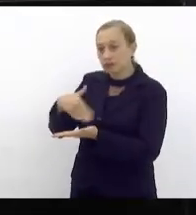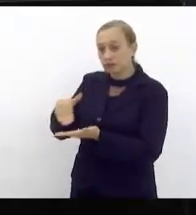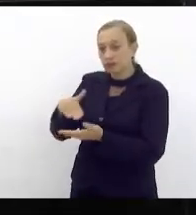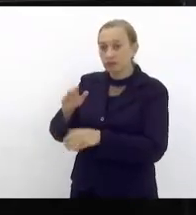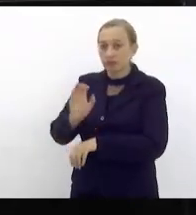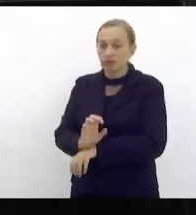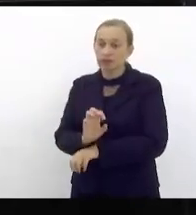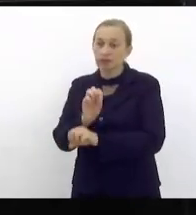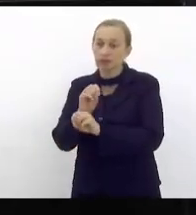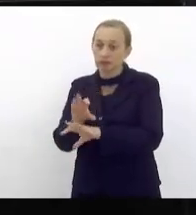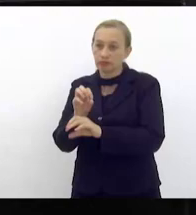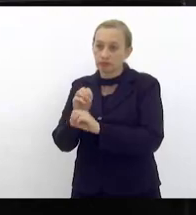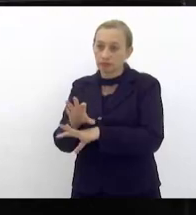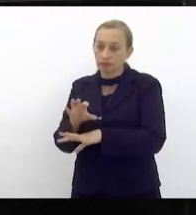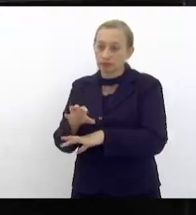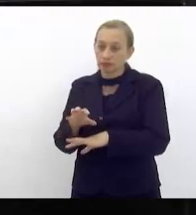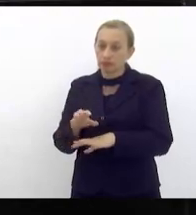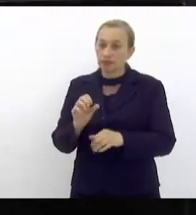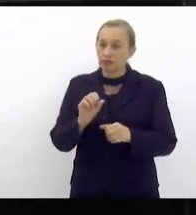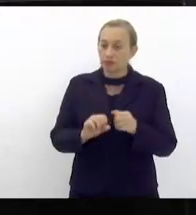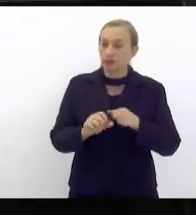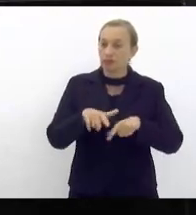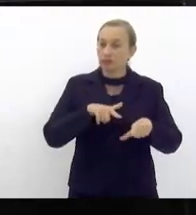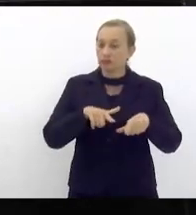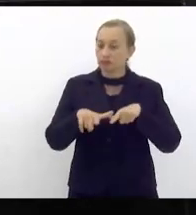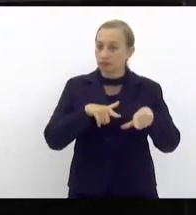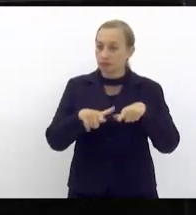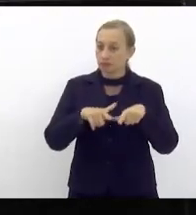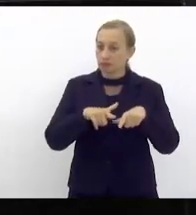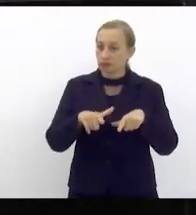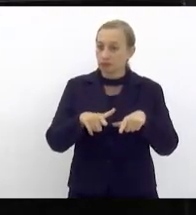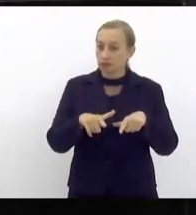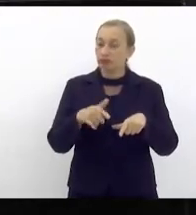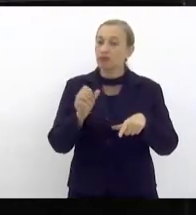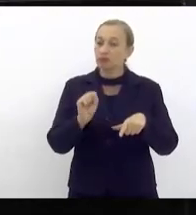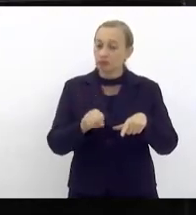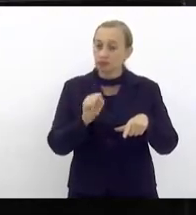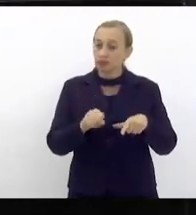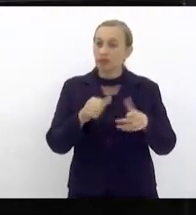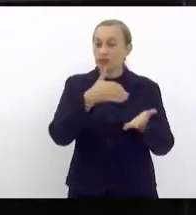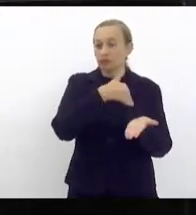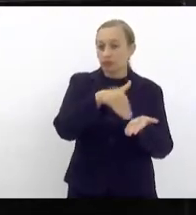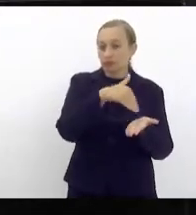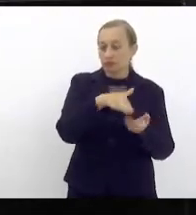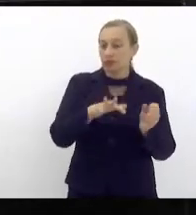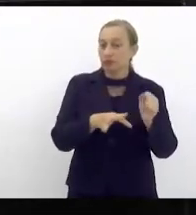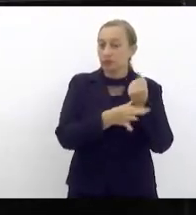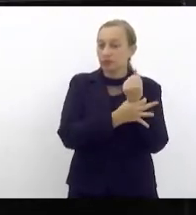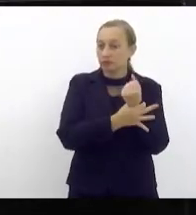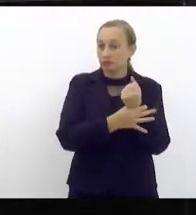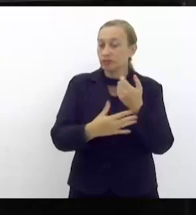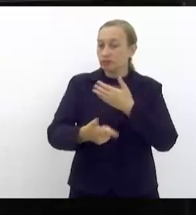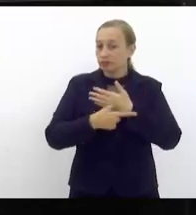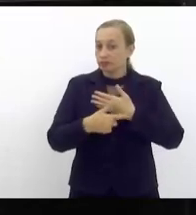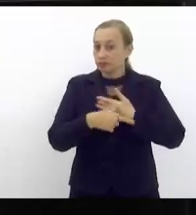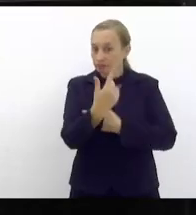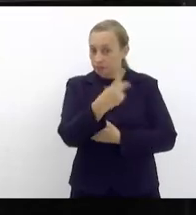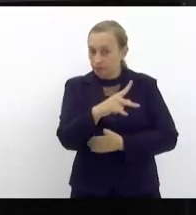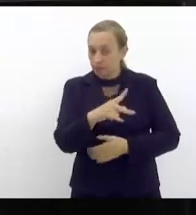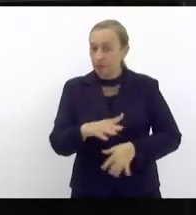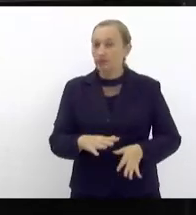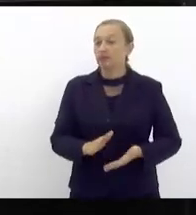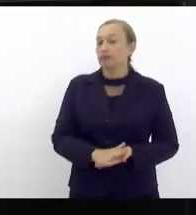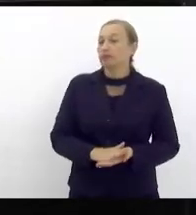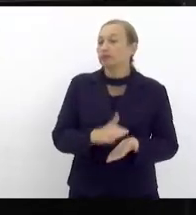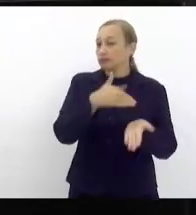educação cumprirem uma tarefa que deve ser cumprida pela Secretaria de Segurança Pública e